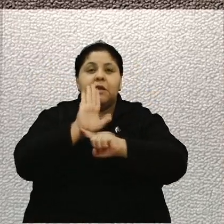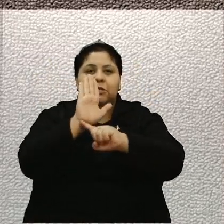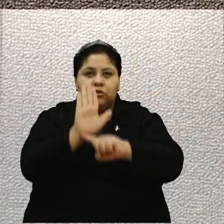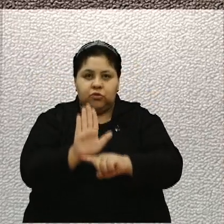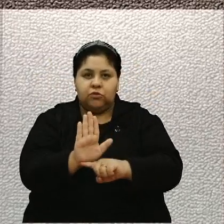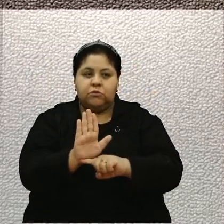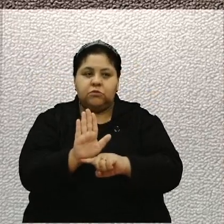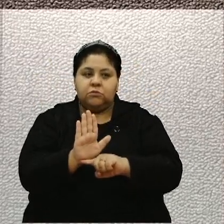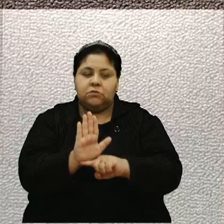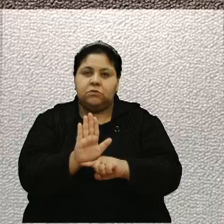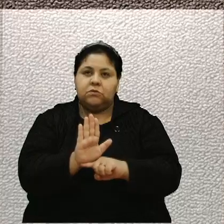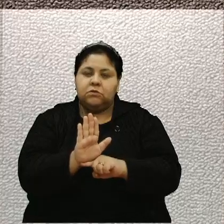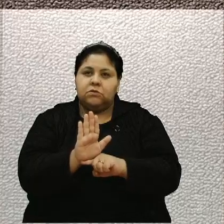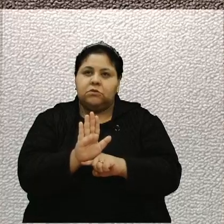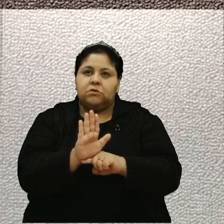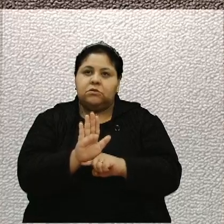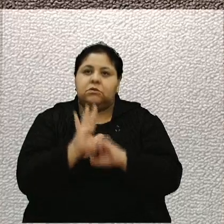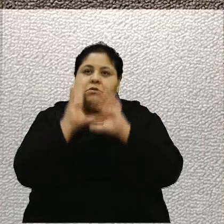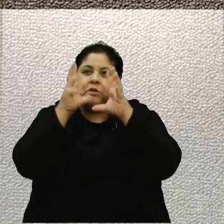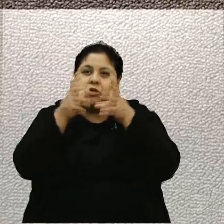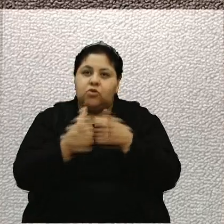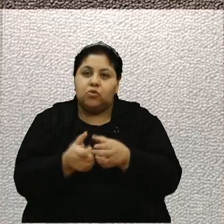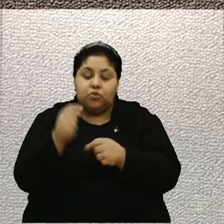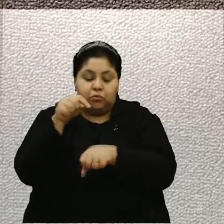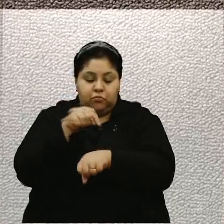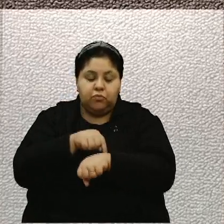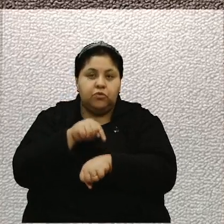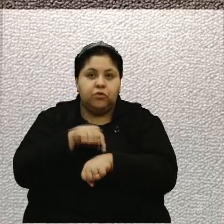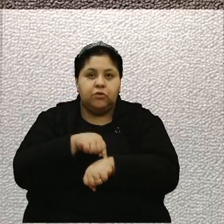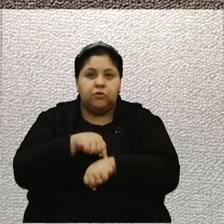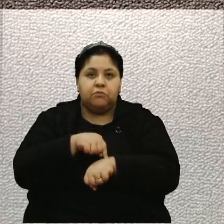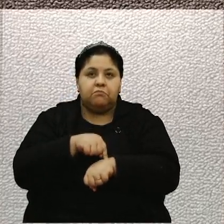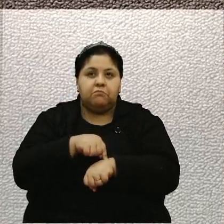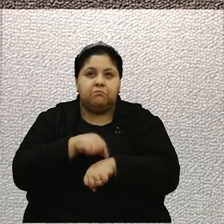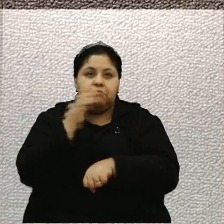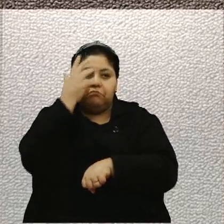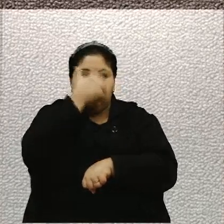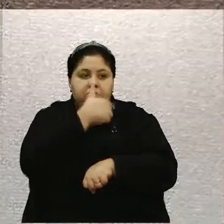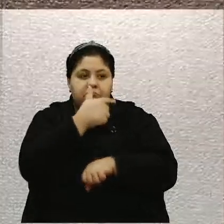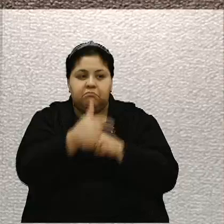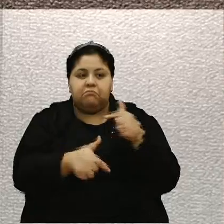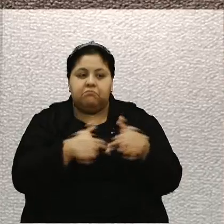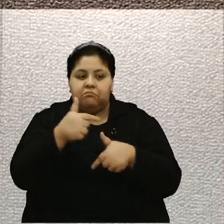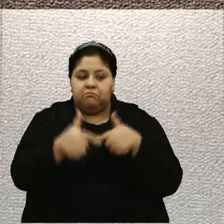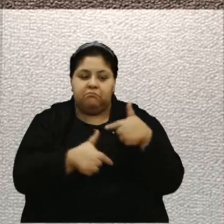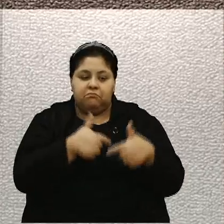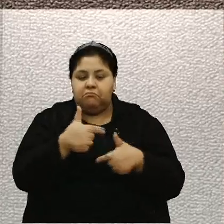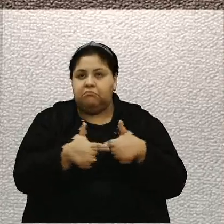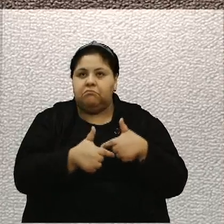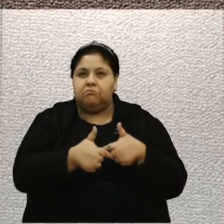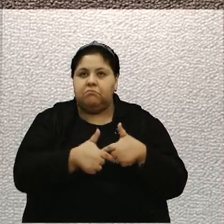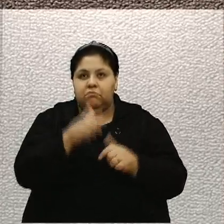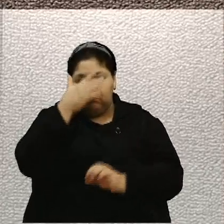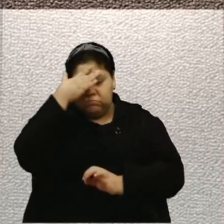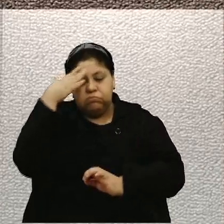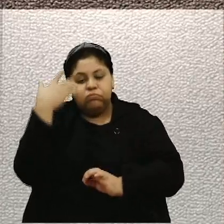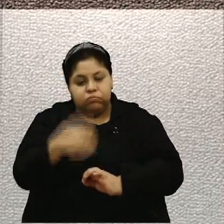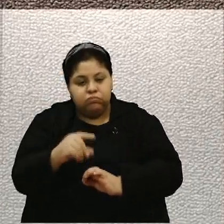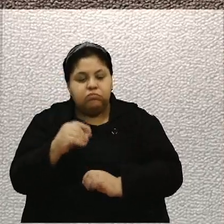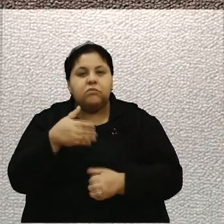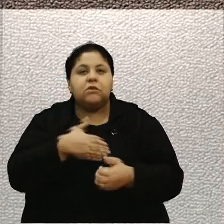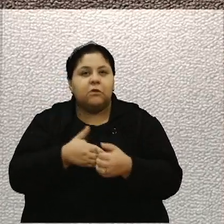senhor deu todo esse tempo. E o belo trabalho que eles estão fazendo incessantemente. E